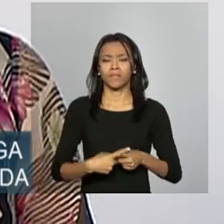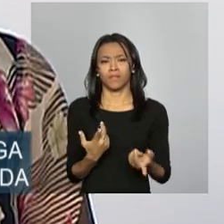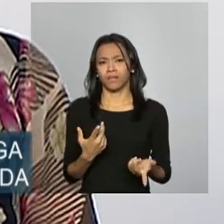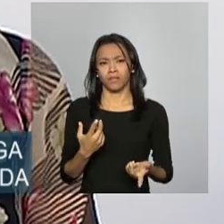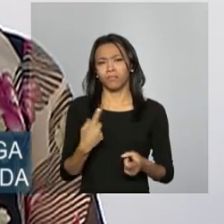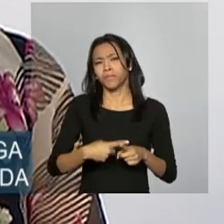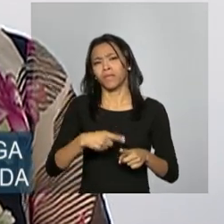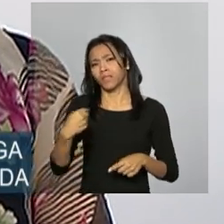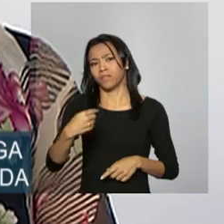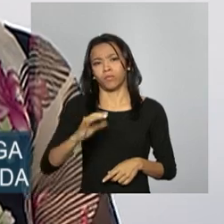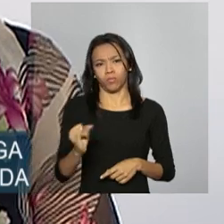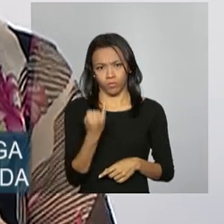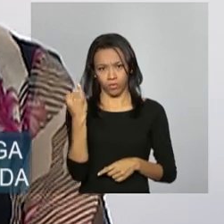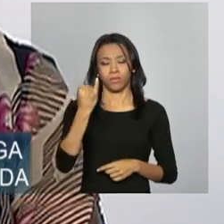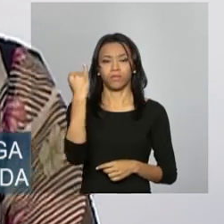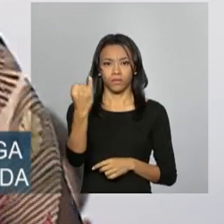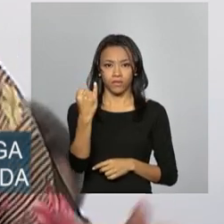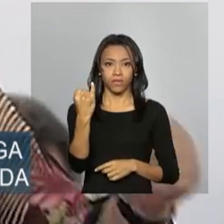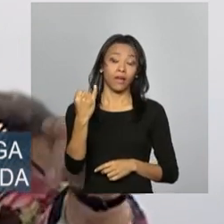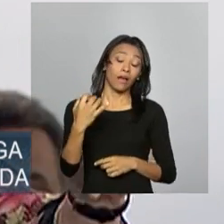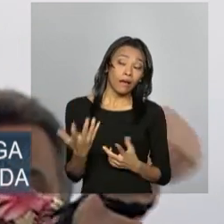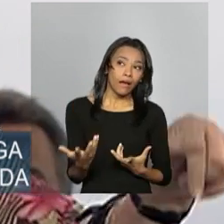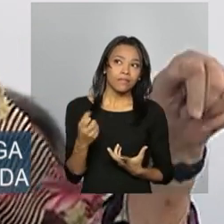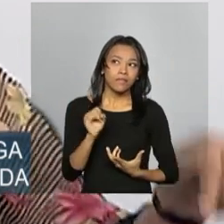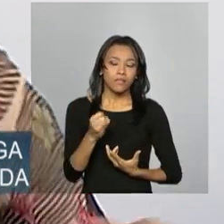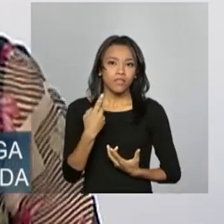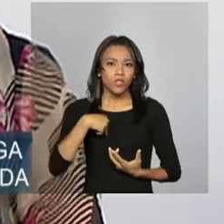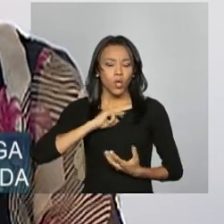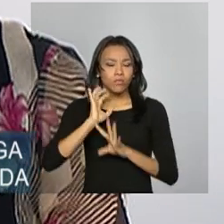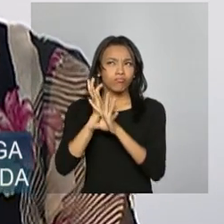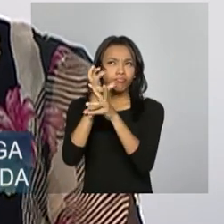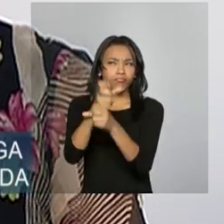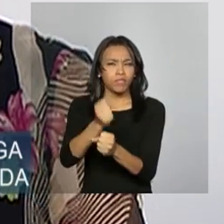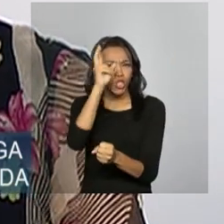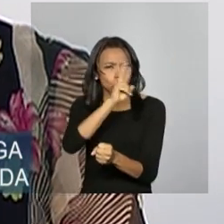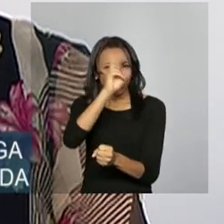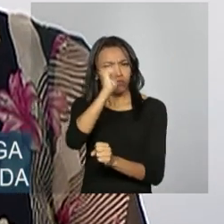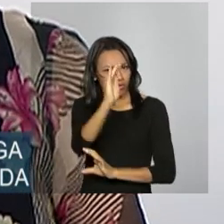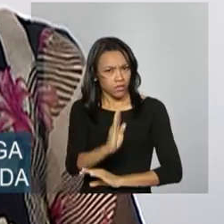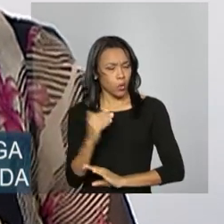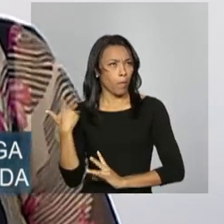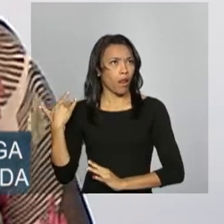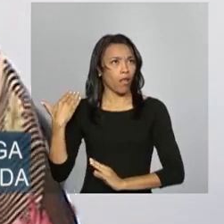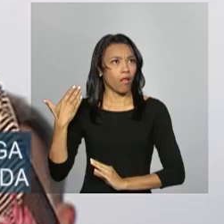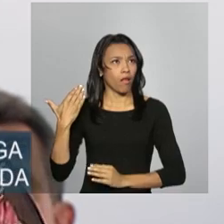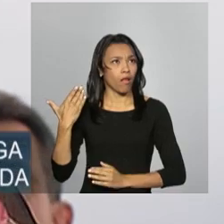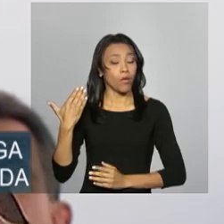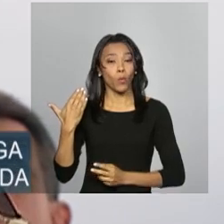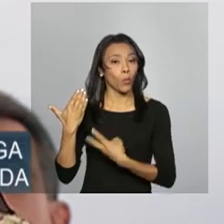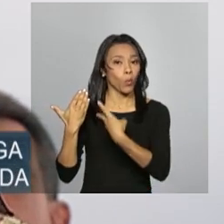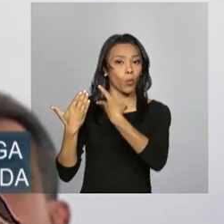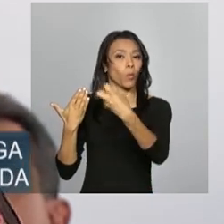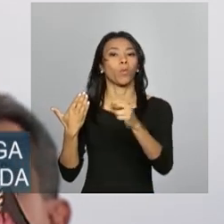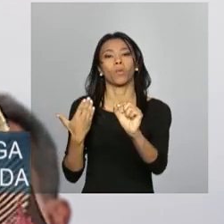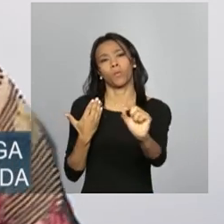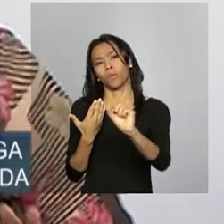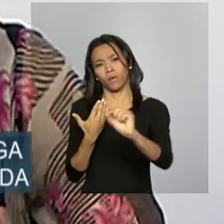isso é importante? Ah, porque se a gente olhar a história do nosso país, nós vamos ver